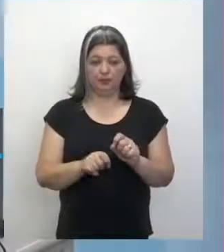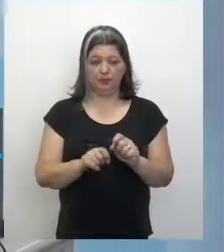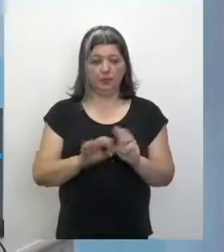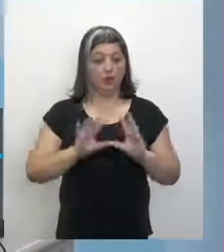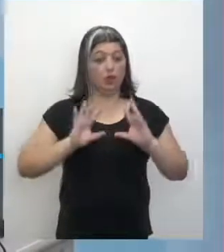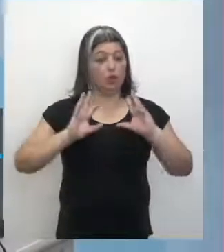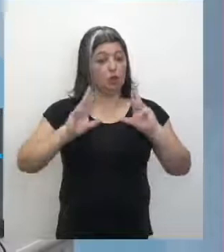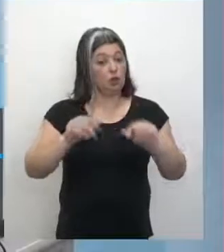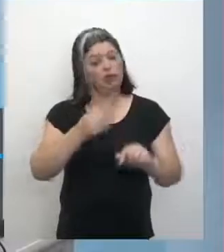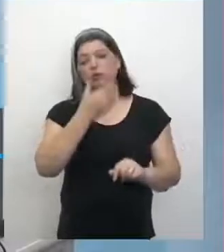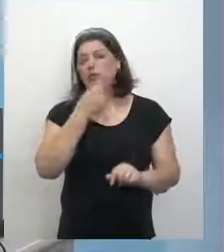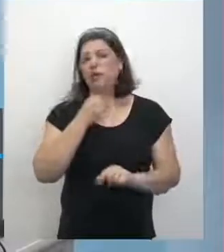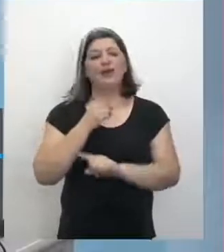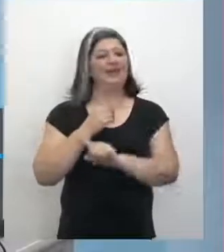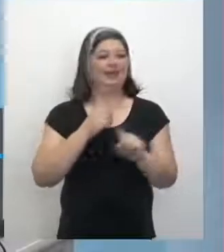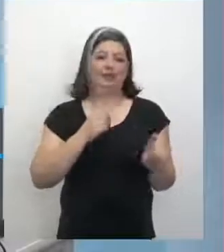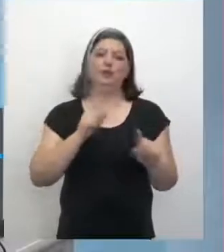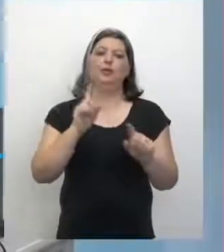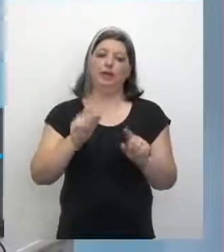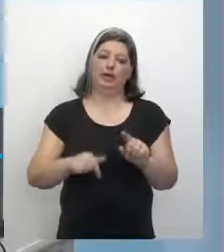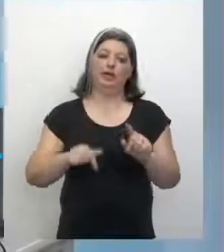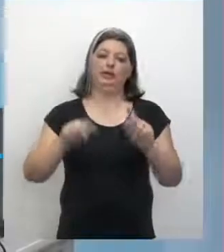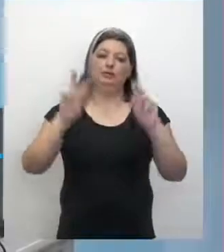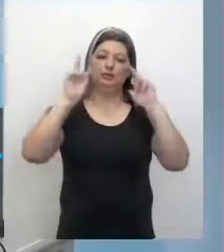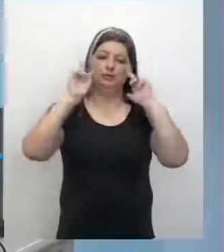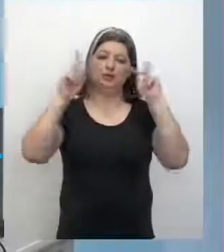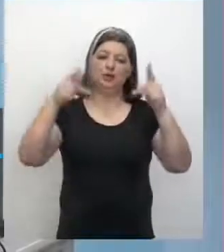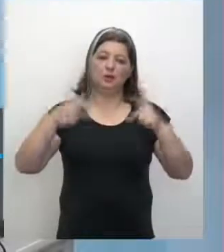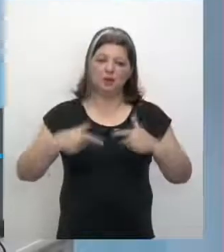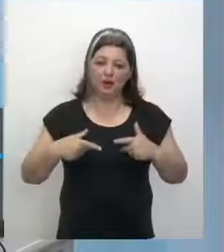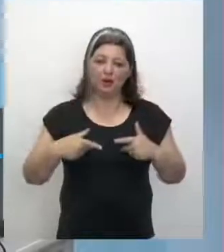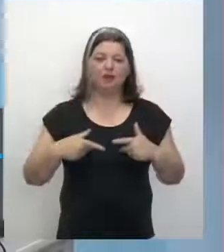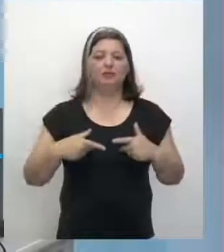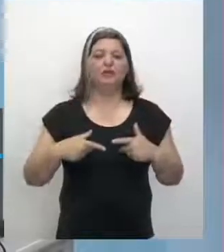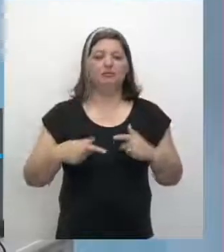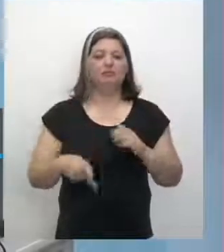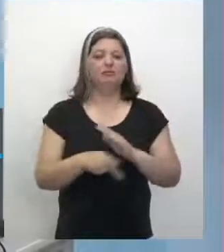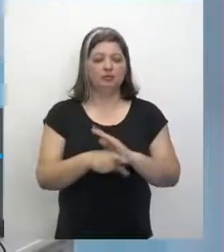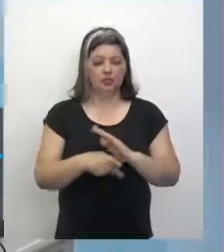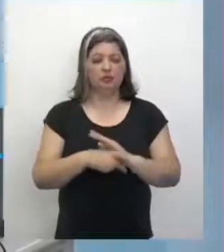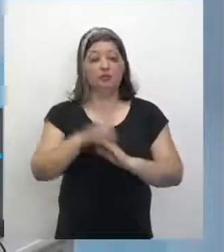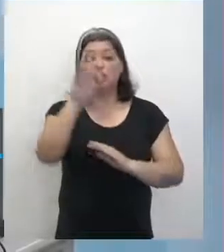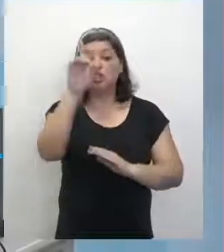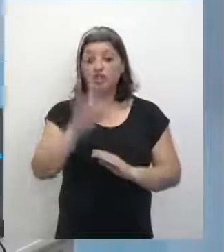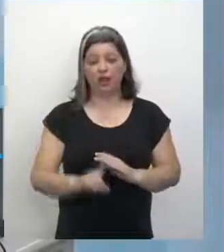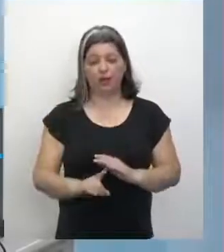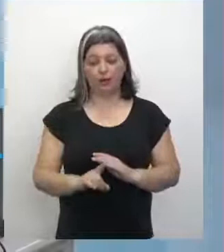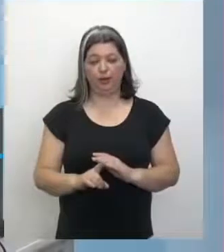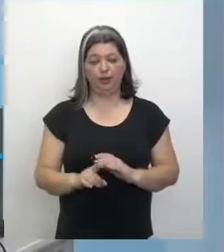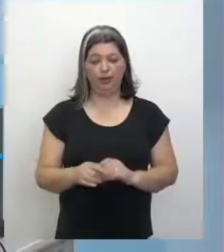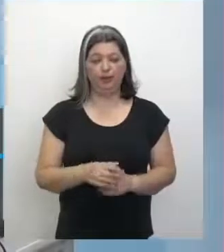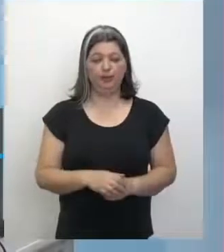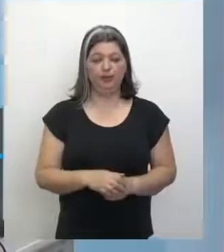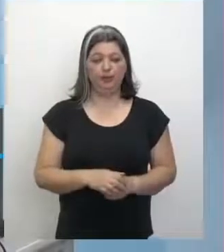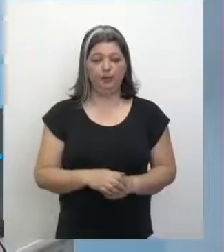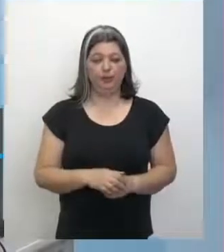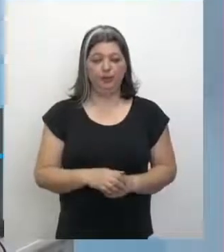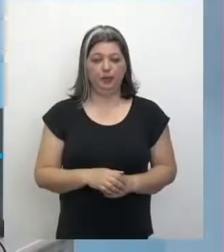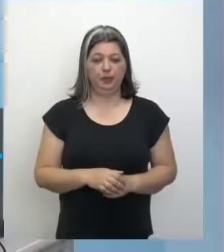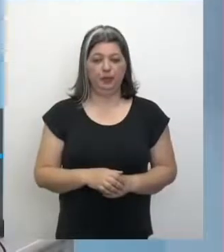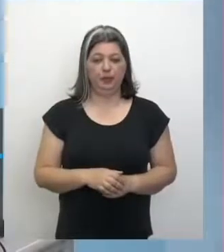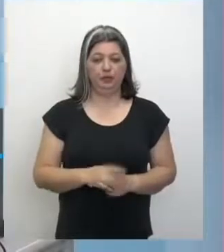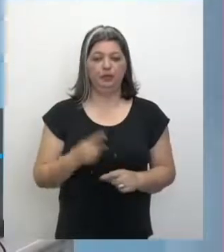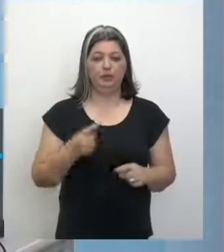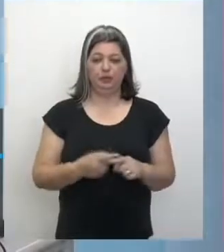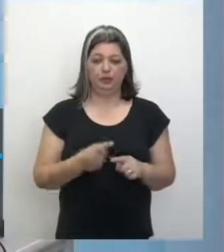homens, todos os seres humanos têm o direito a se autodeterminar, têm direitos que lhes são inerentes pelo